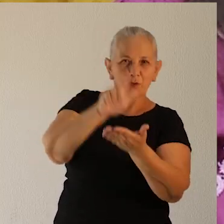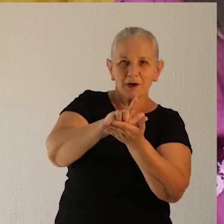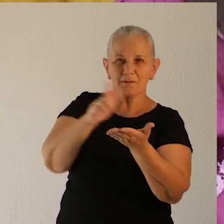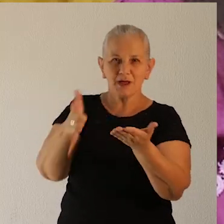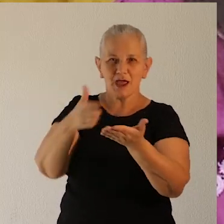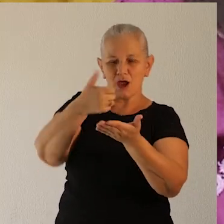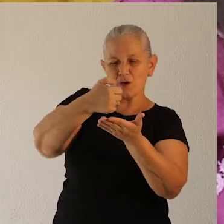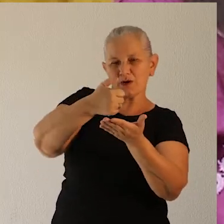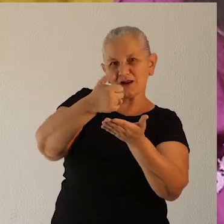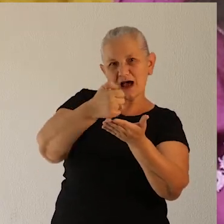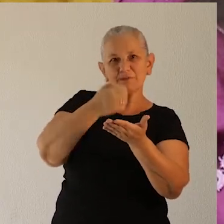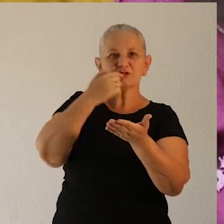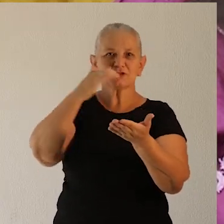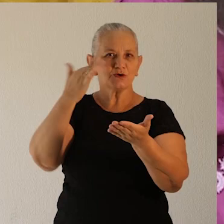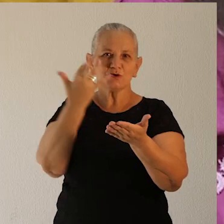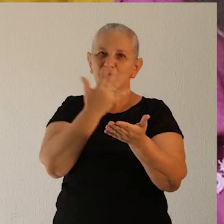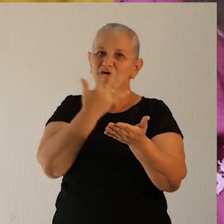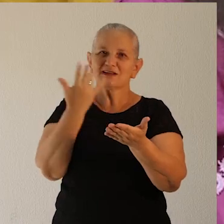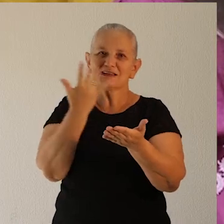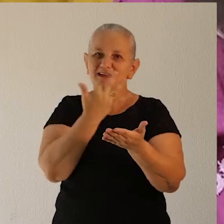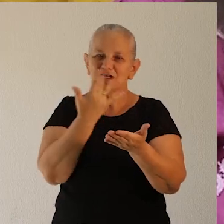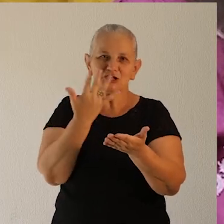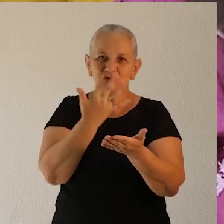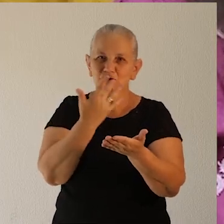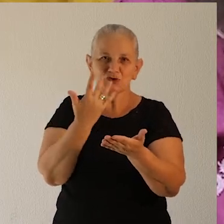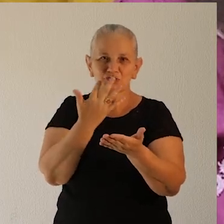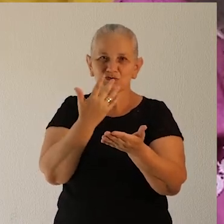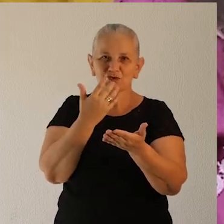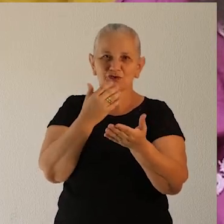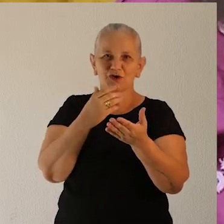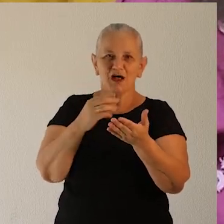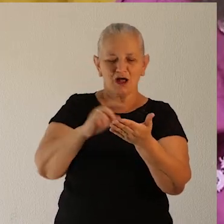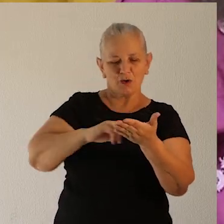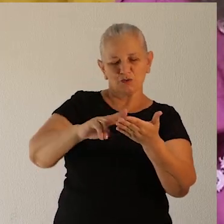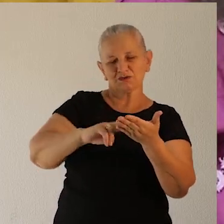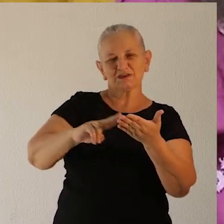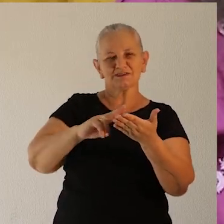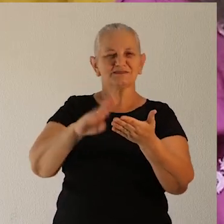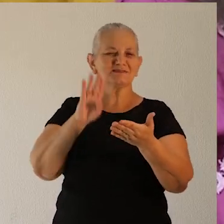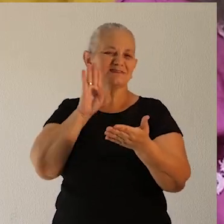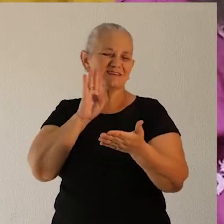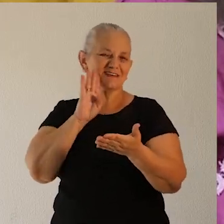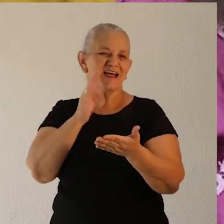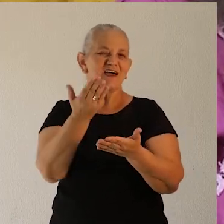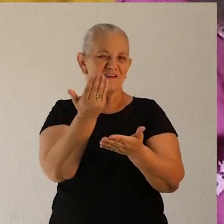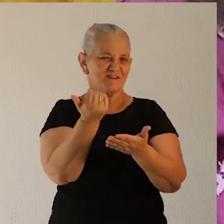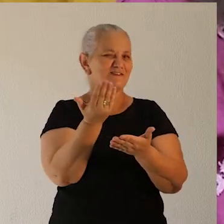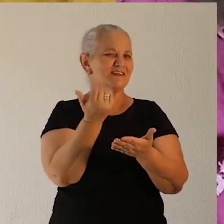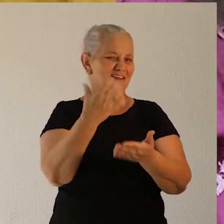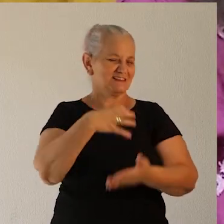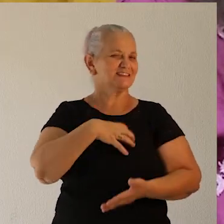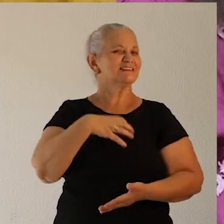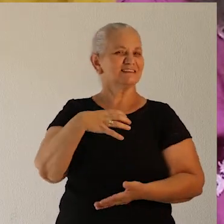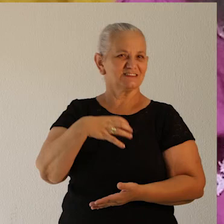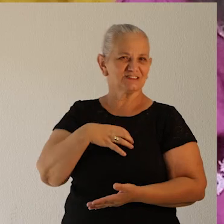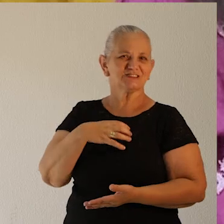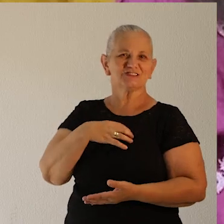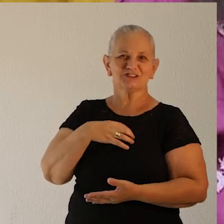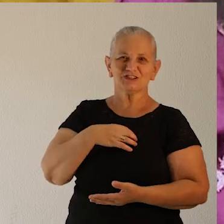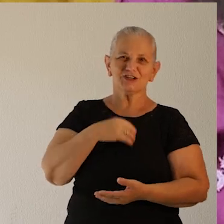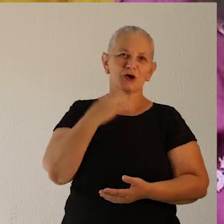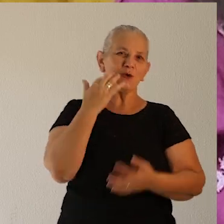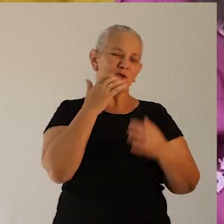lápis de cor formam esse dueto. Venha se divertir colorindo